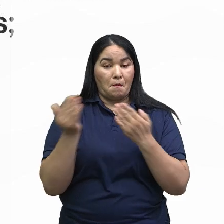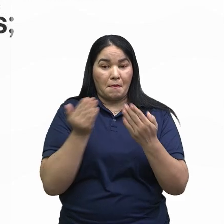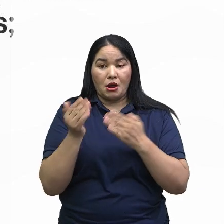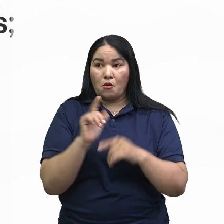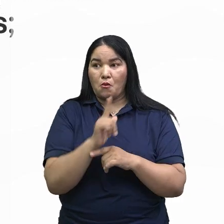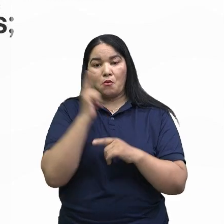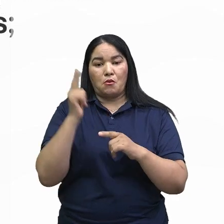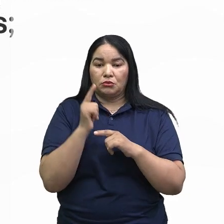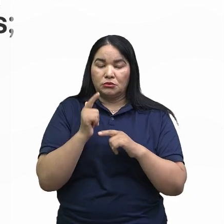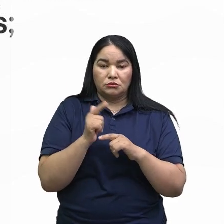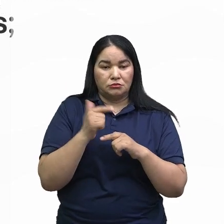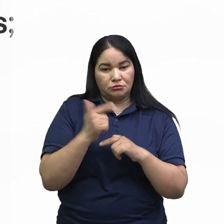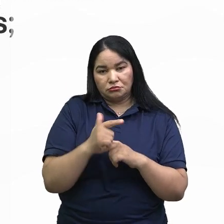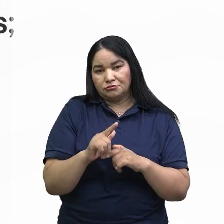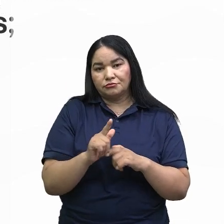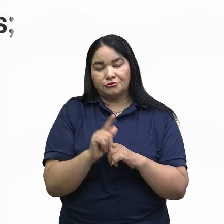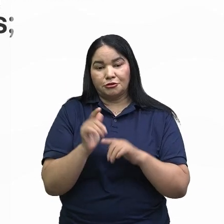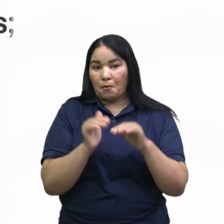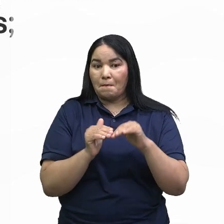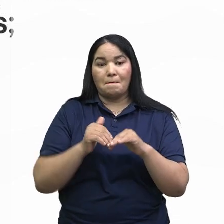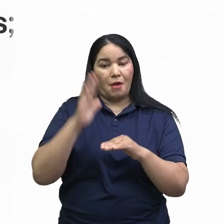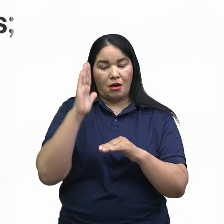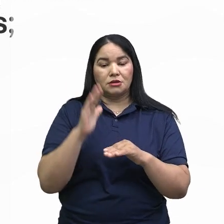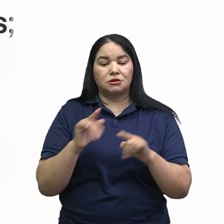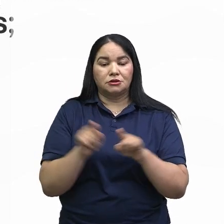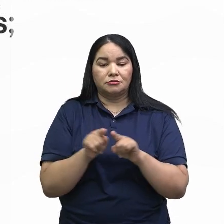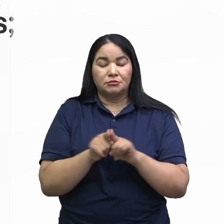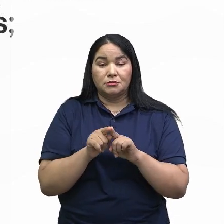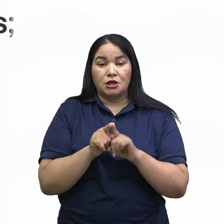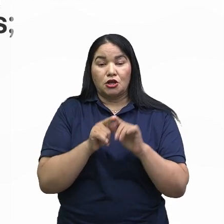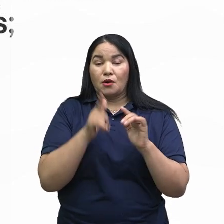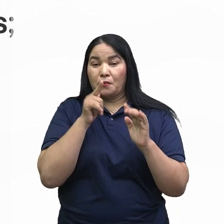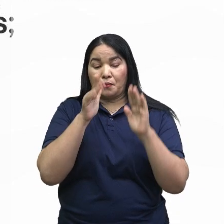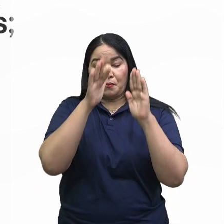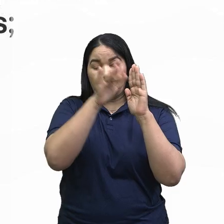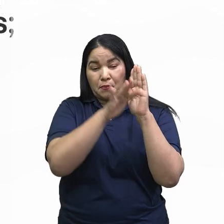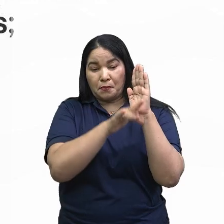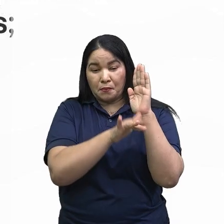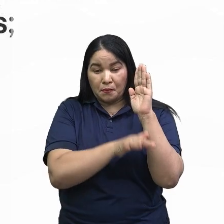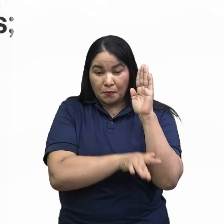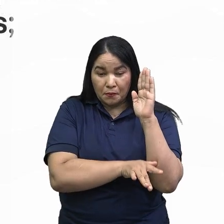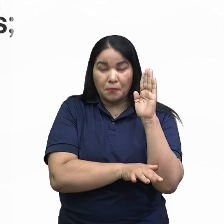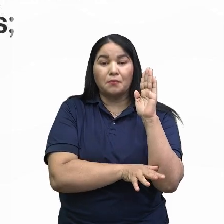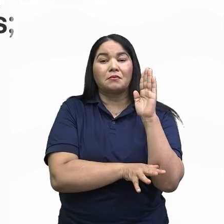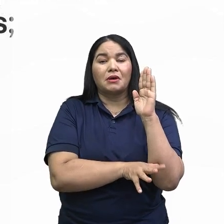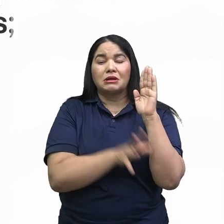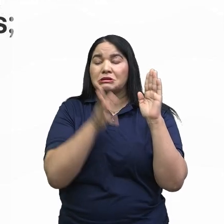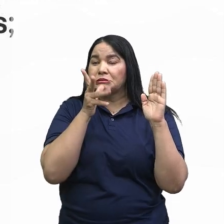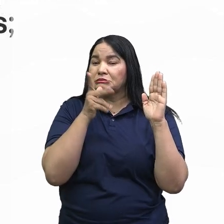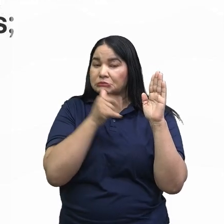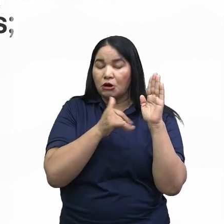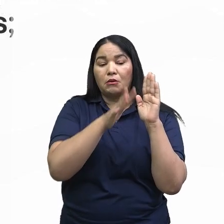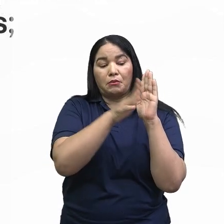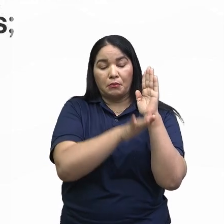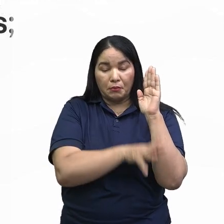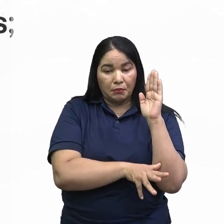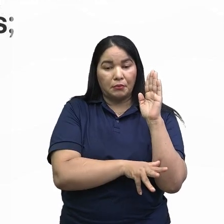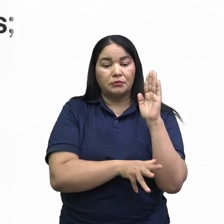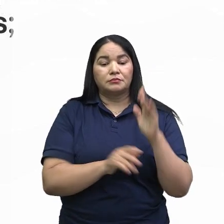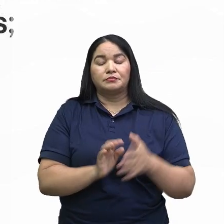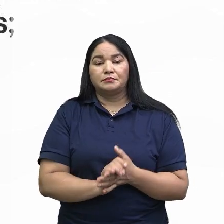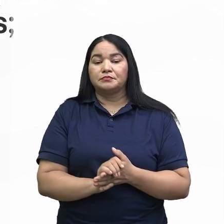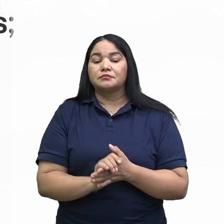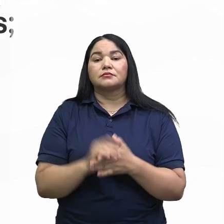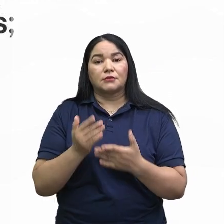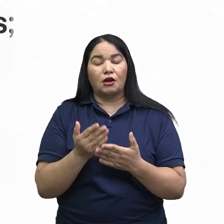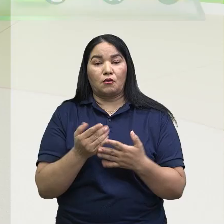nas mesmas localidades, secas severas que perduram por muito mais tempo do que seria considerado normal. Né? Então,